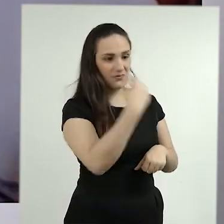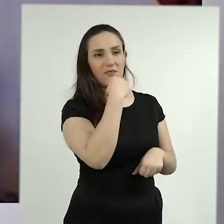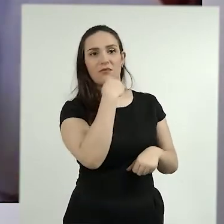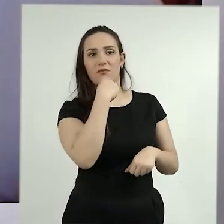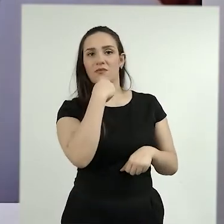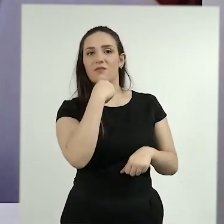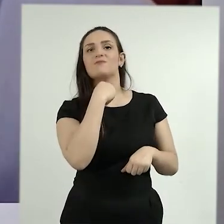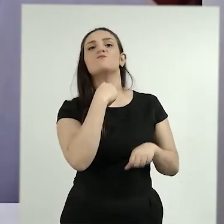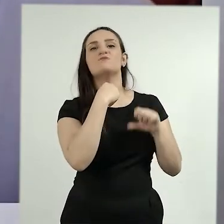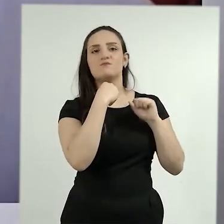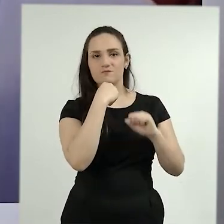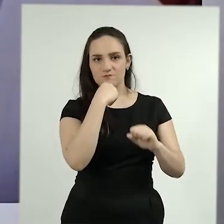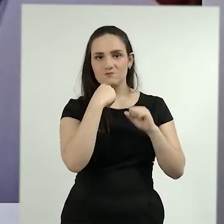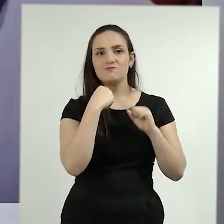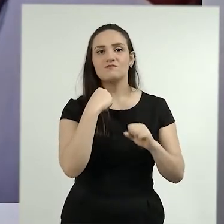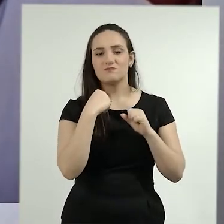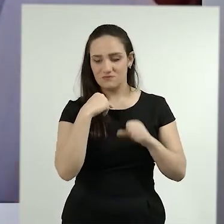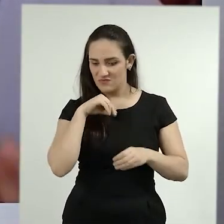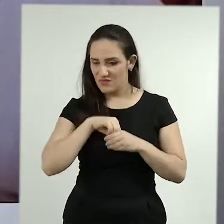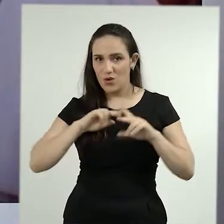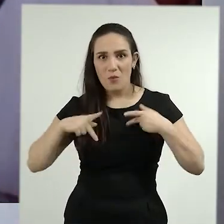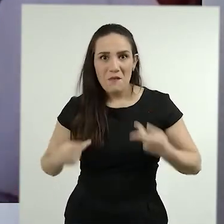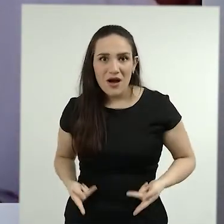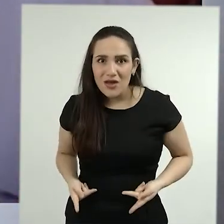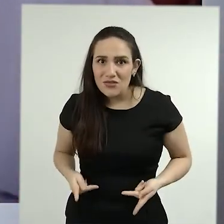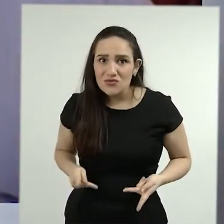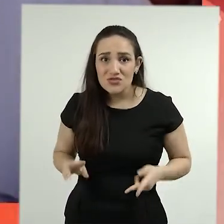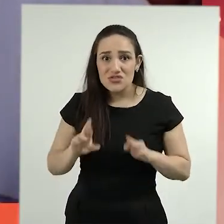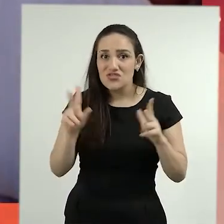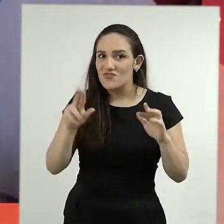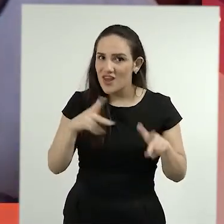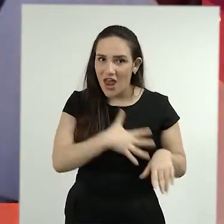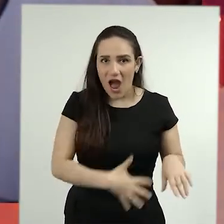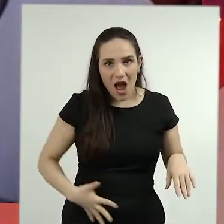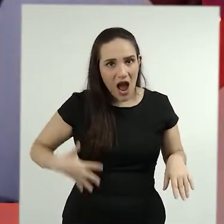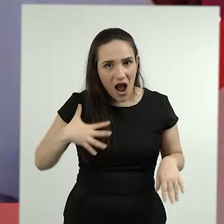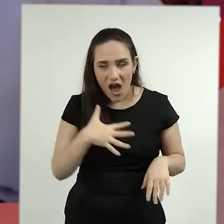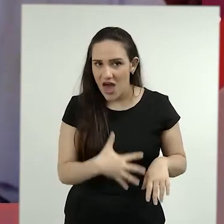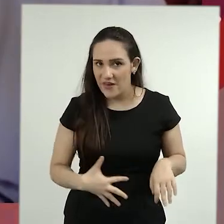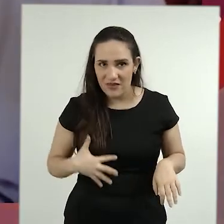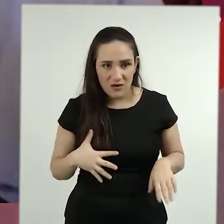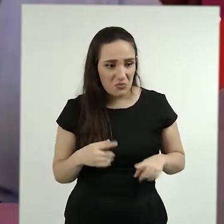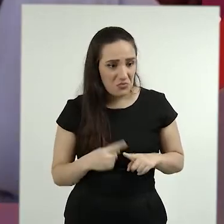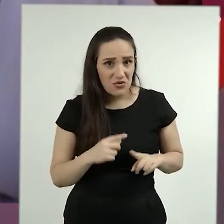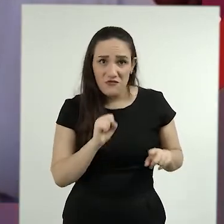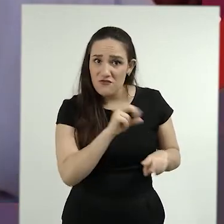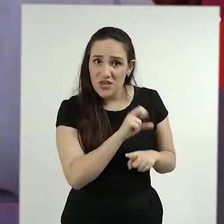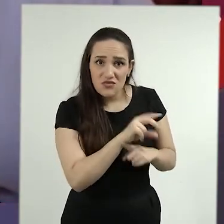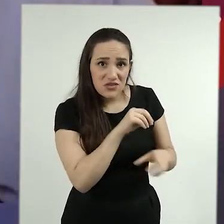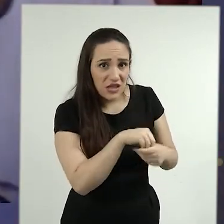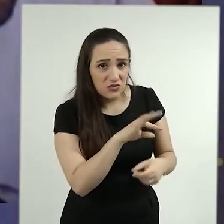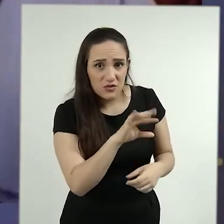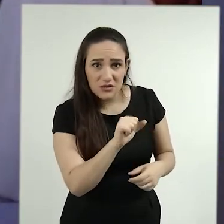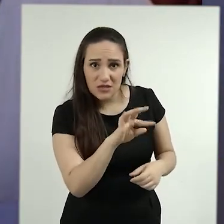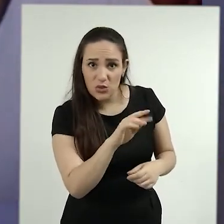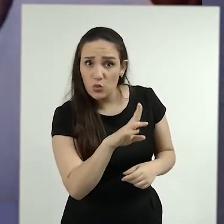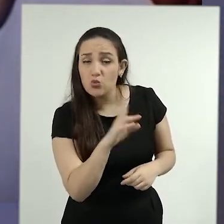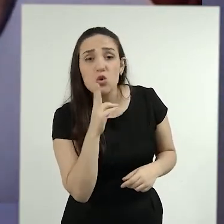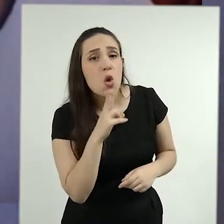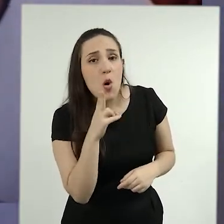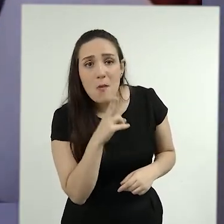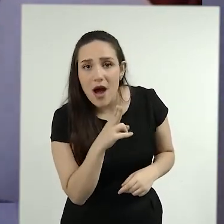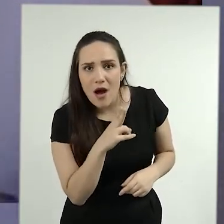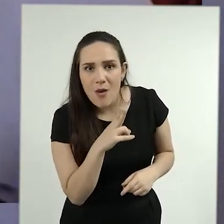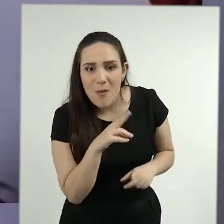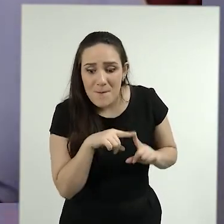ou você dá a oportunidade de uma porta de entrada para esses parasitas que estão adaptados àquela espécie, não causam